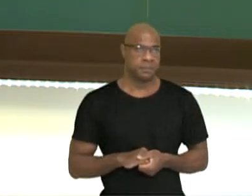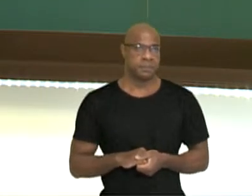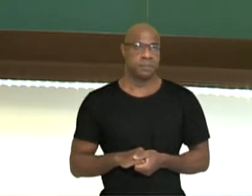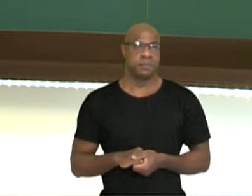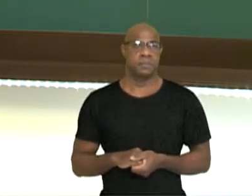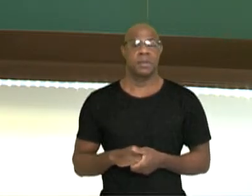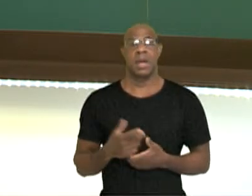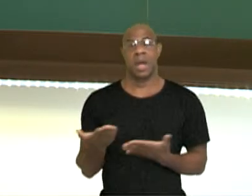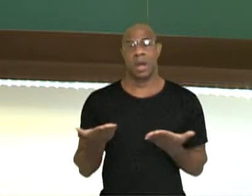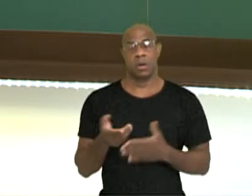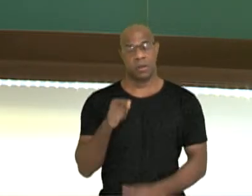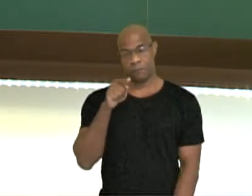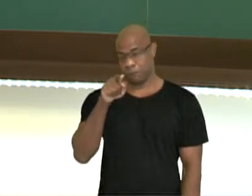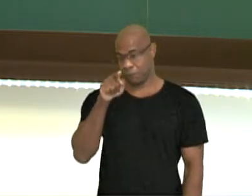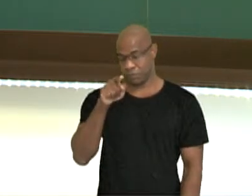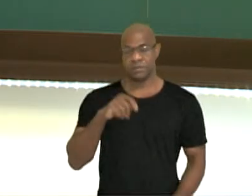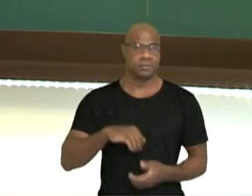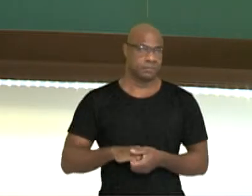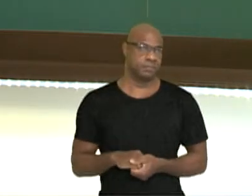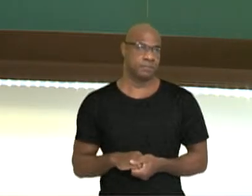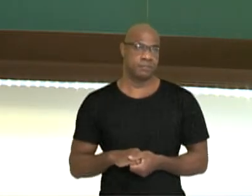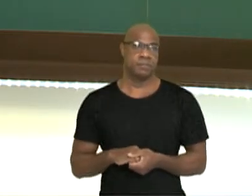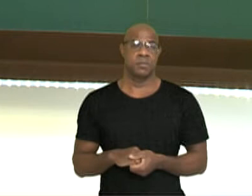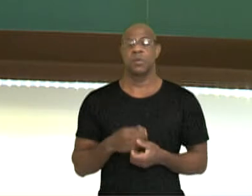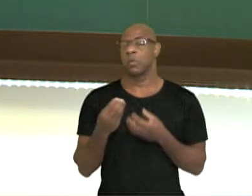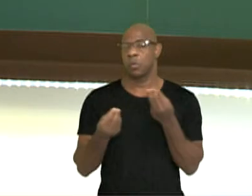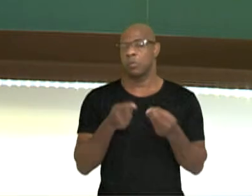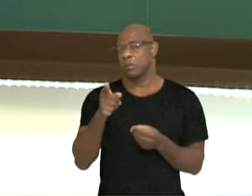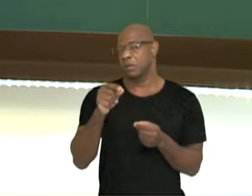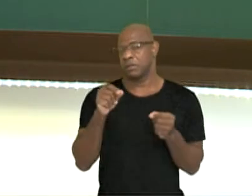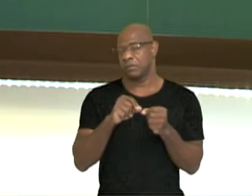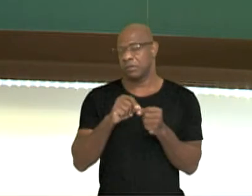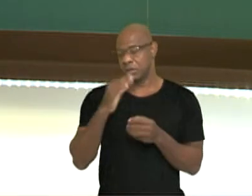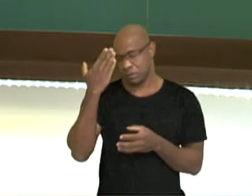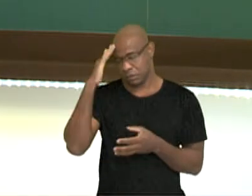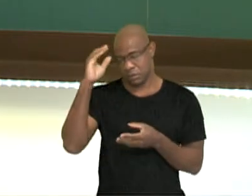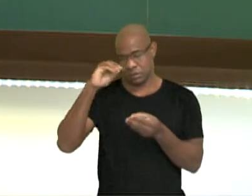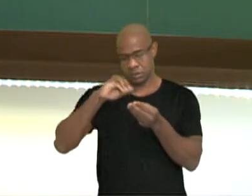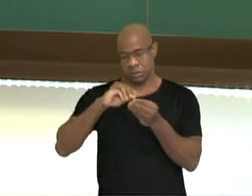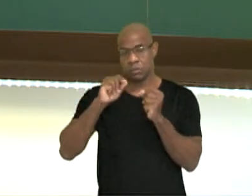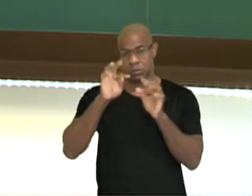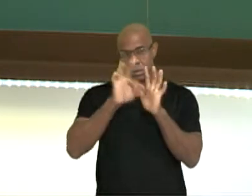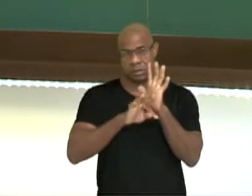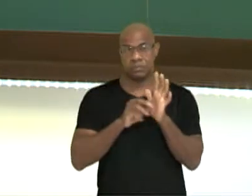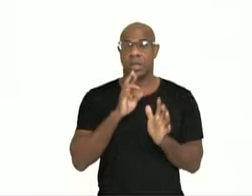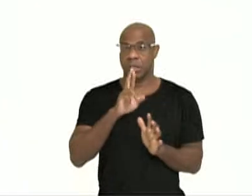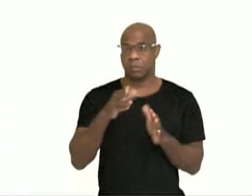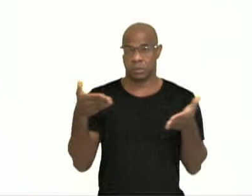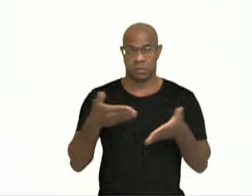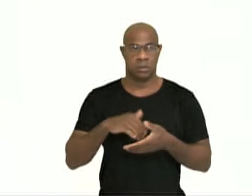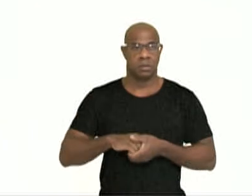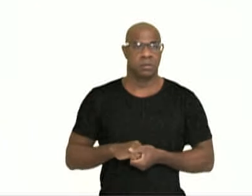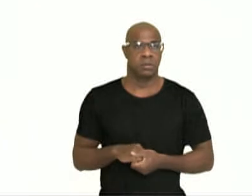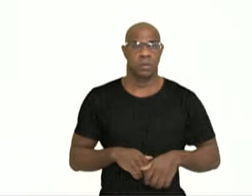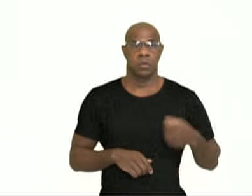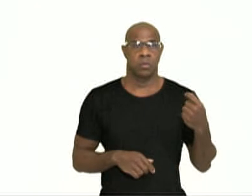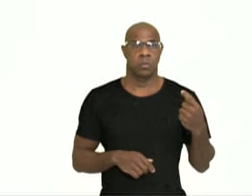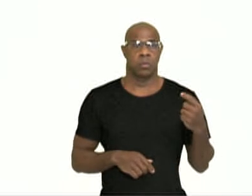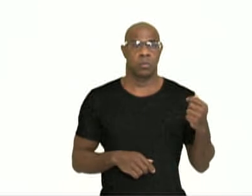Agora é a sua vez. Vamos ver como é que você compreendeu os textos. Responda para mim. Número